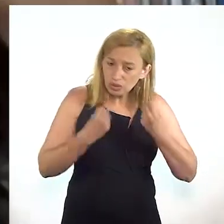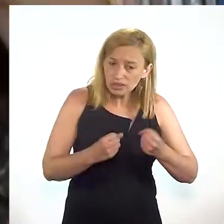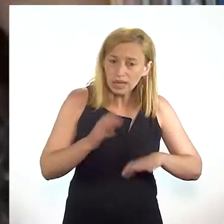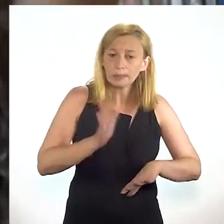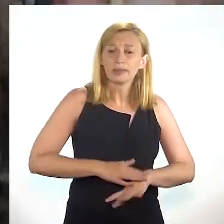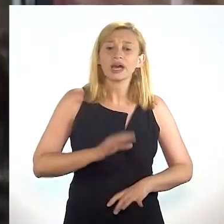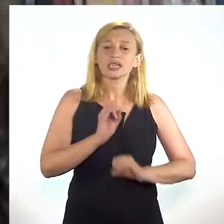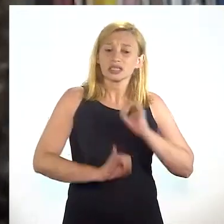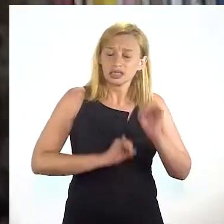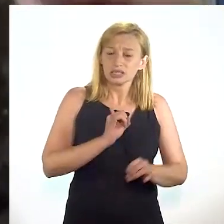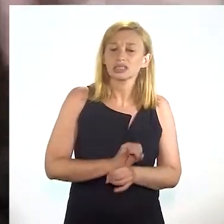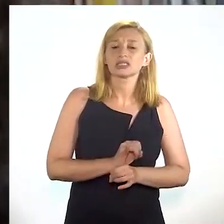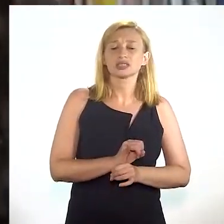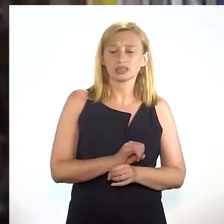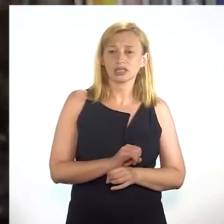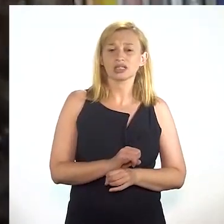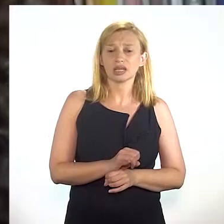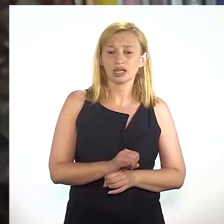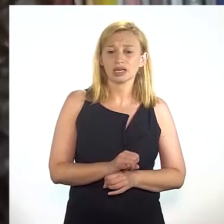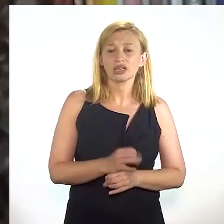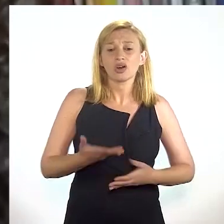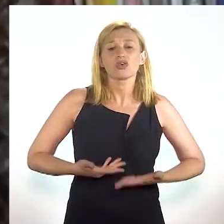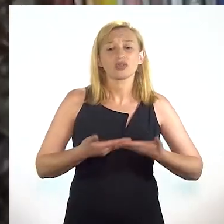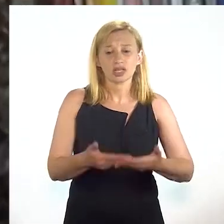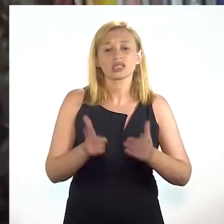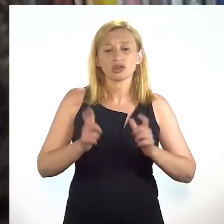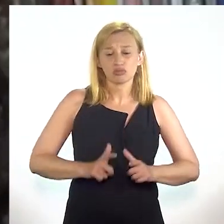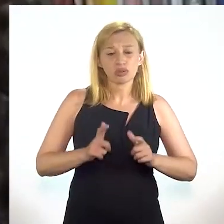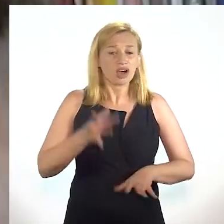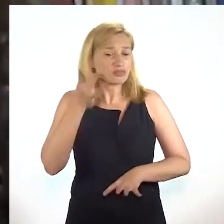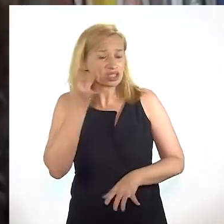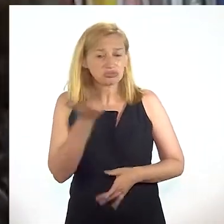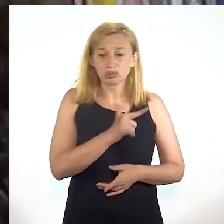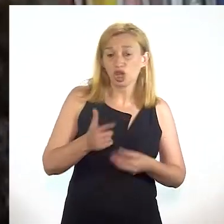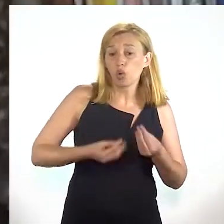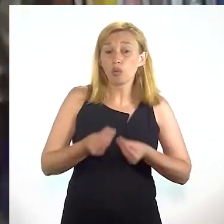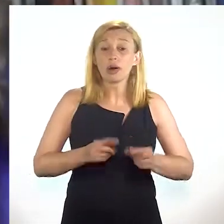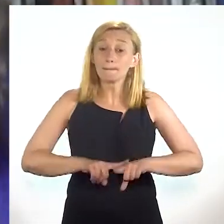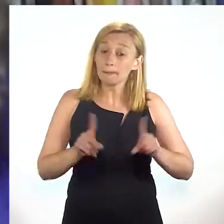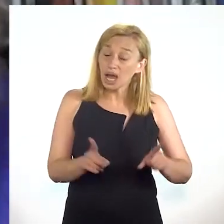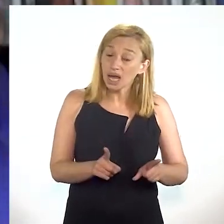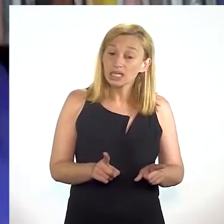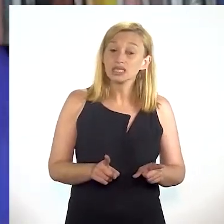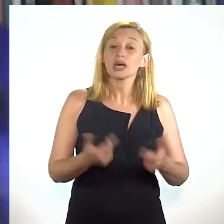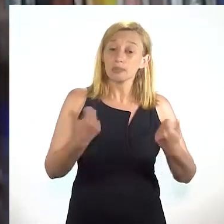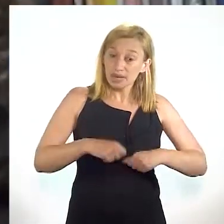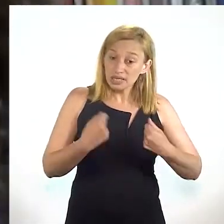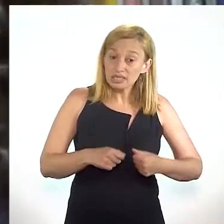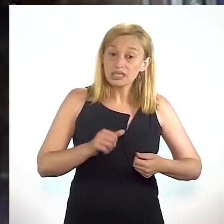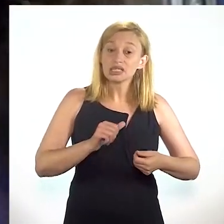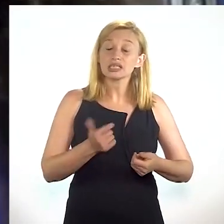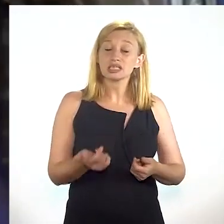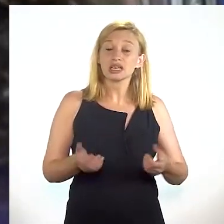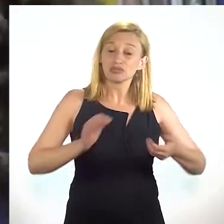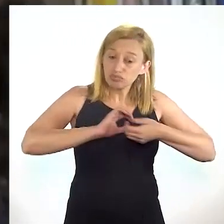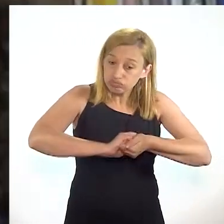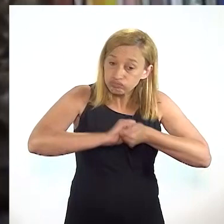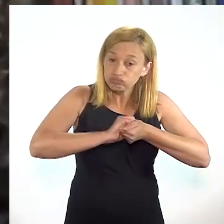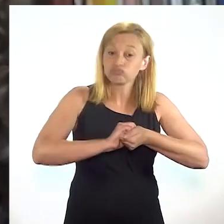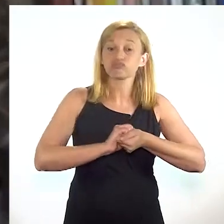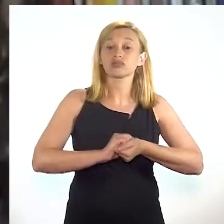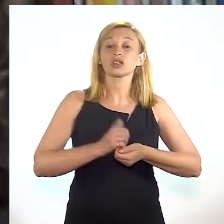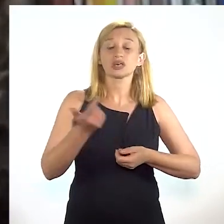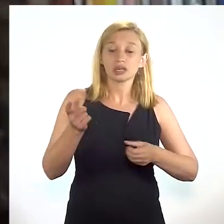agora, ficar agora, bater o pé ainda um pouco mais no ambiente digital, não dá ainda para oferecer o espaço físico, mas a